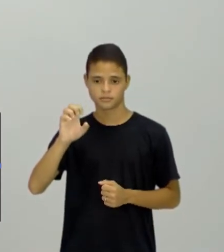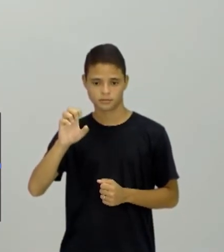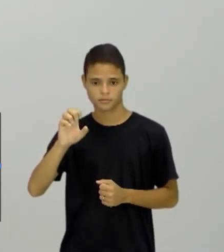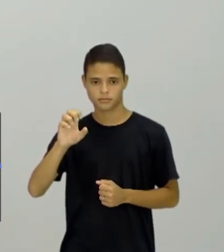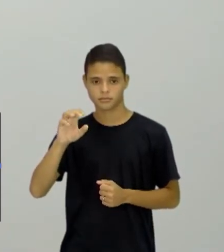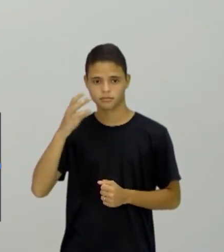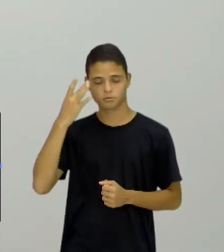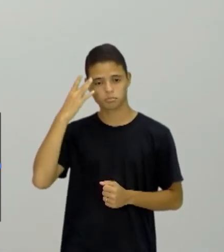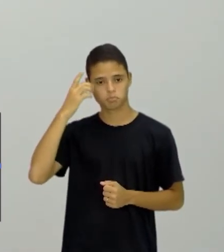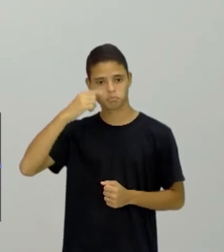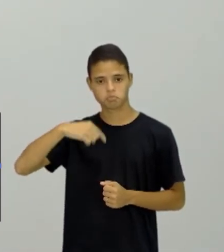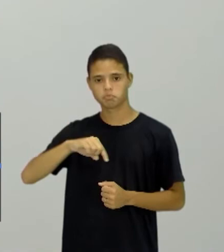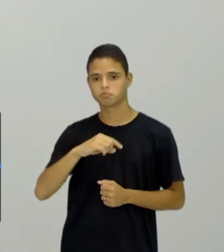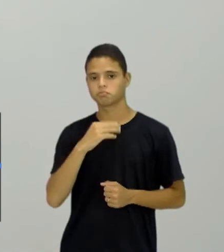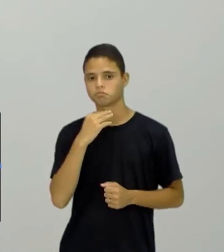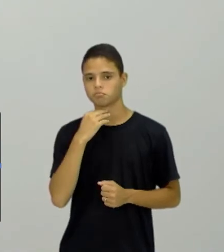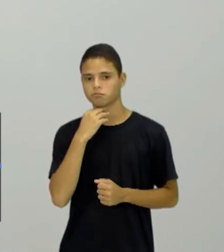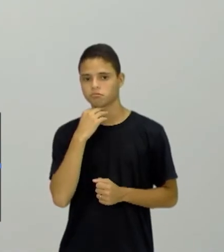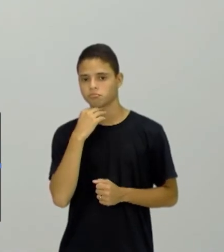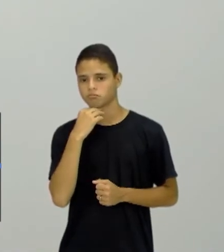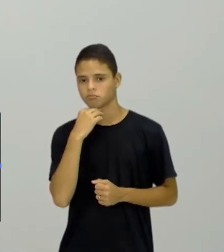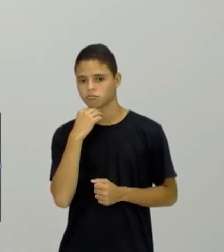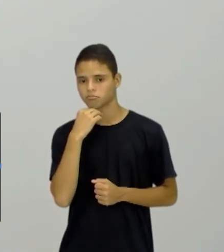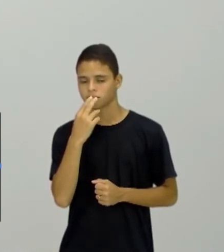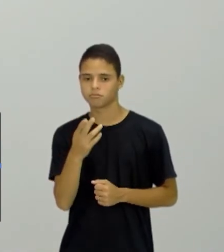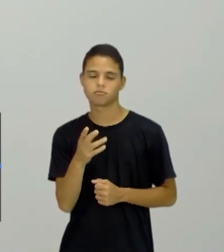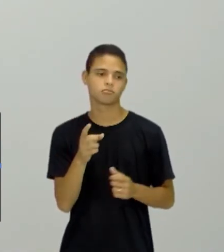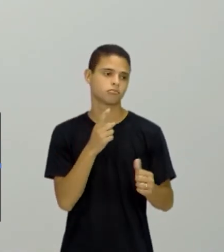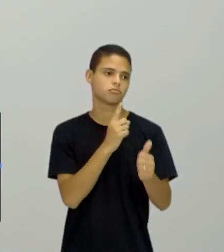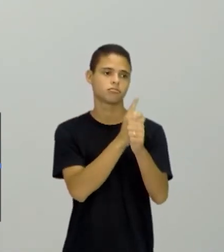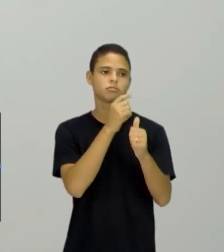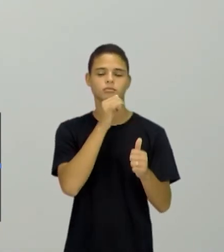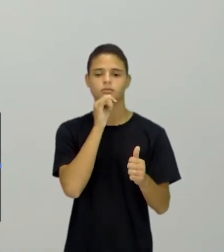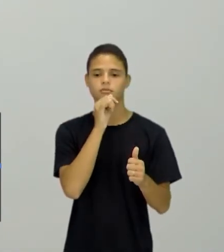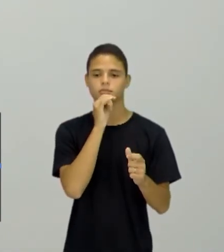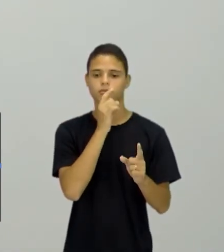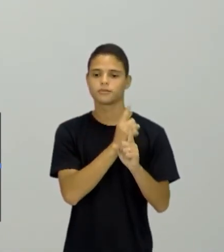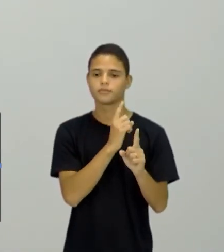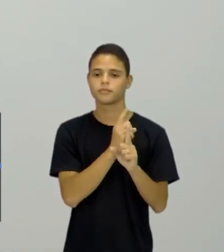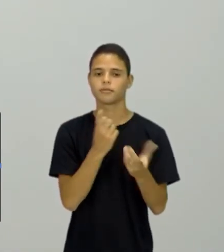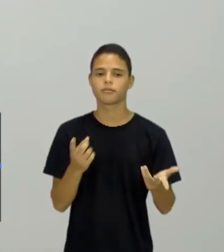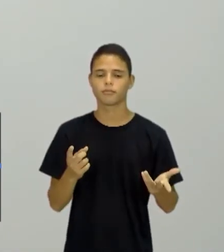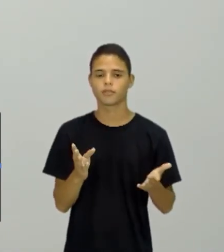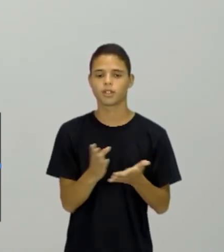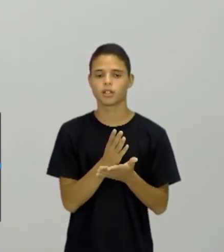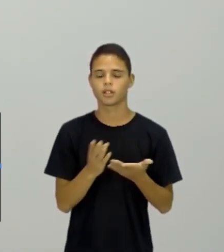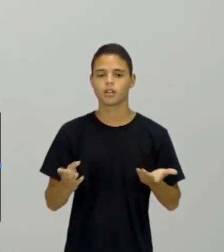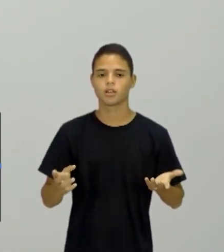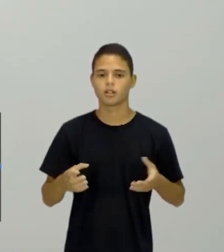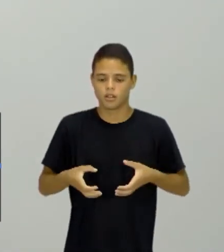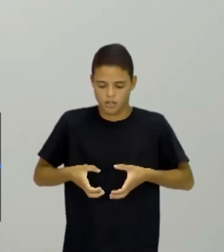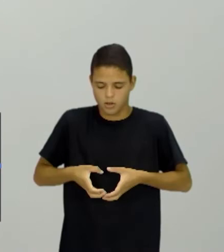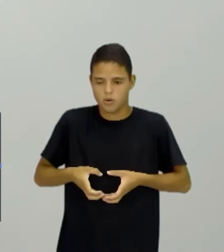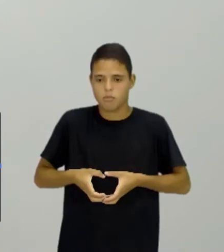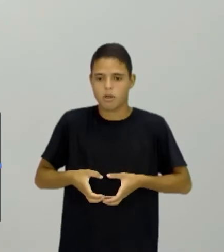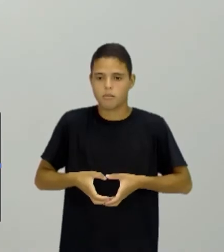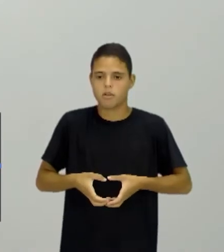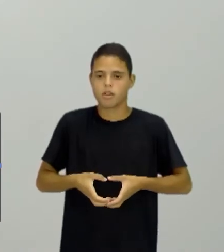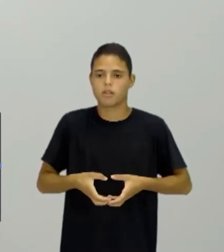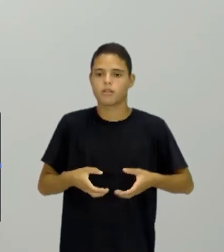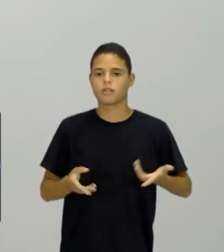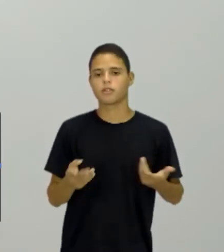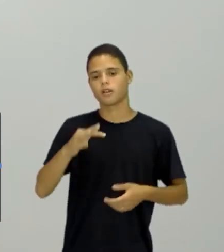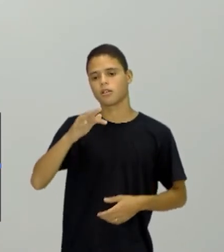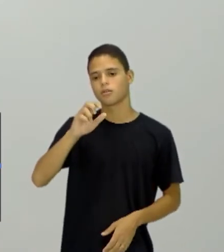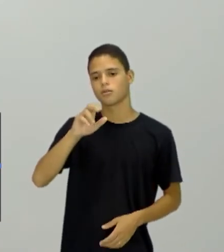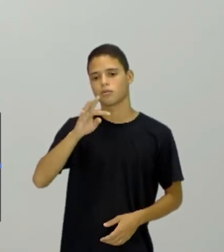bola de futebol, por exemplo, totalmente redonda, né? Ela vai ter deformações imperceptíveis e essa água, ali depois que a